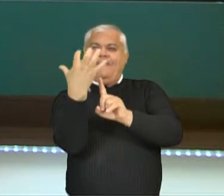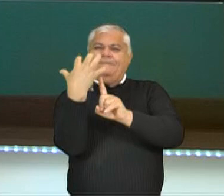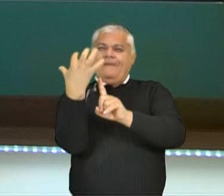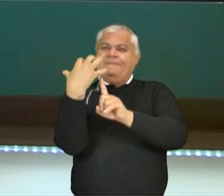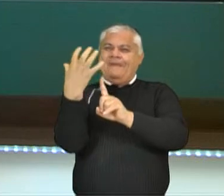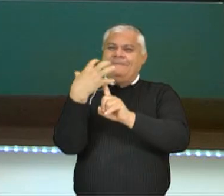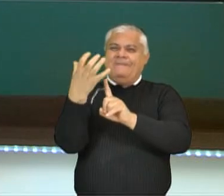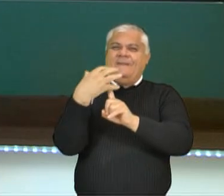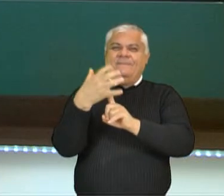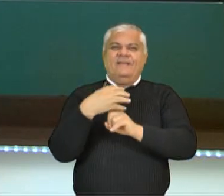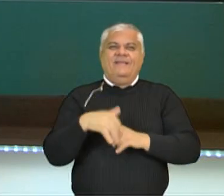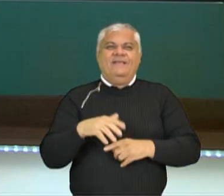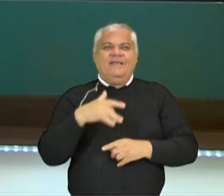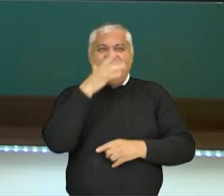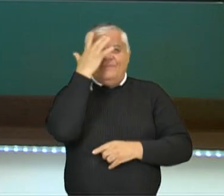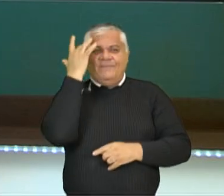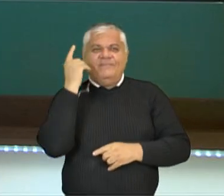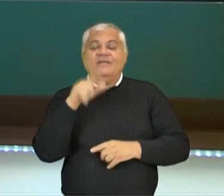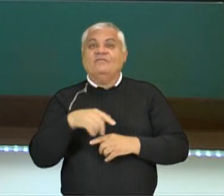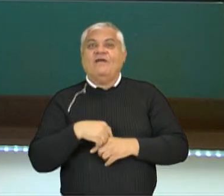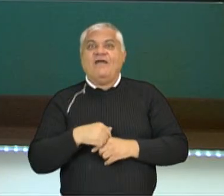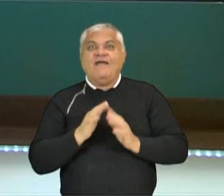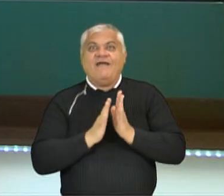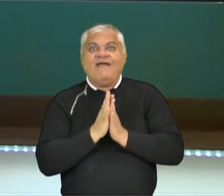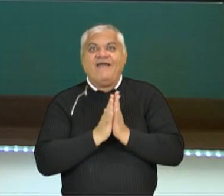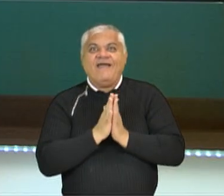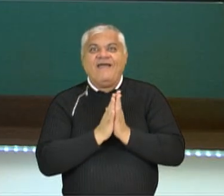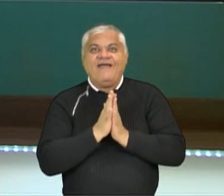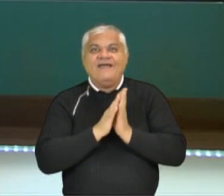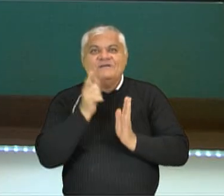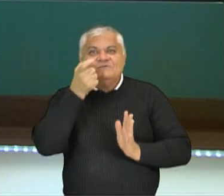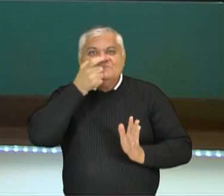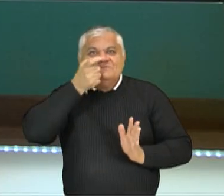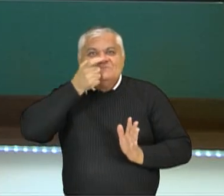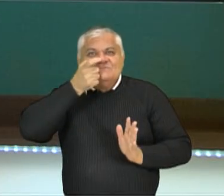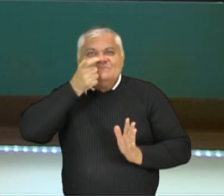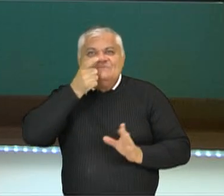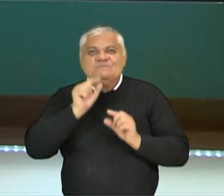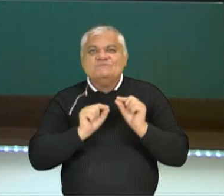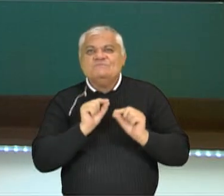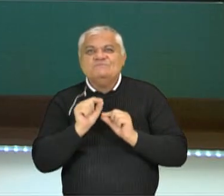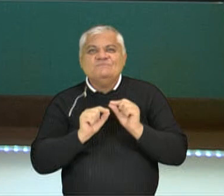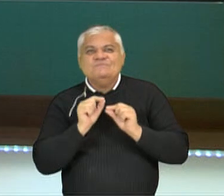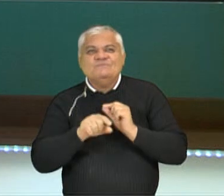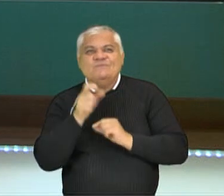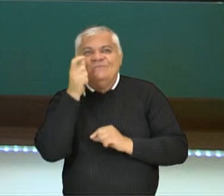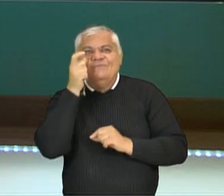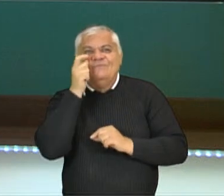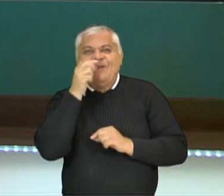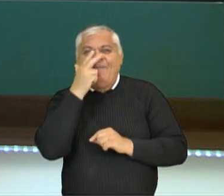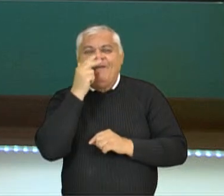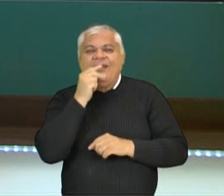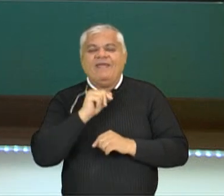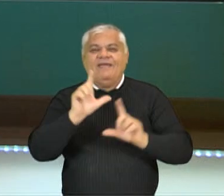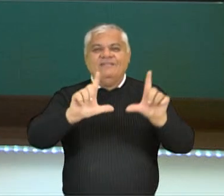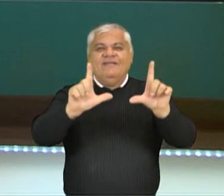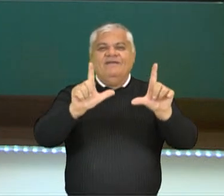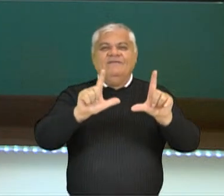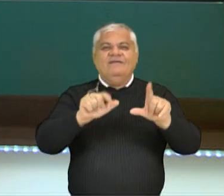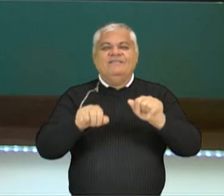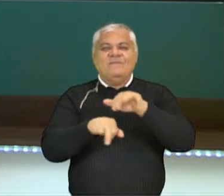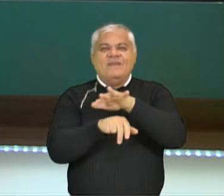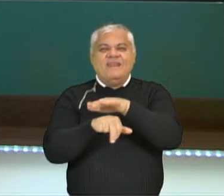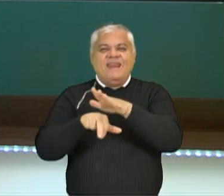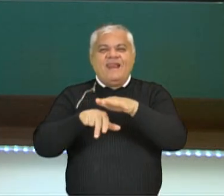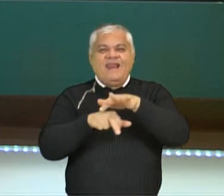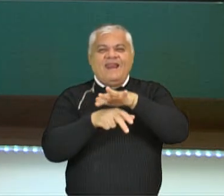e o consumidor ali, né, o telespectador assistindo, e ele sendo um fantoche, né, na mão de quem está ali falando.